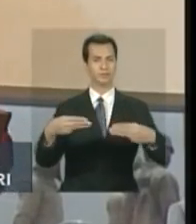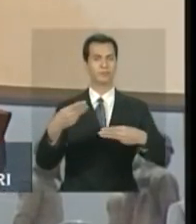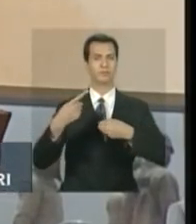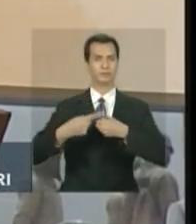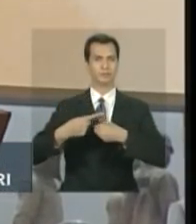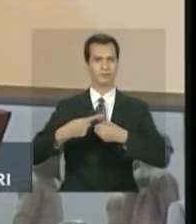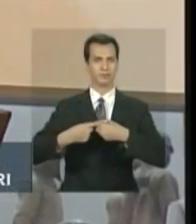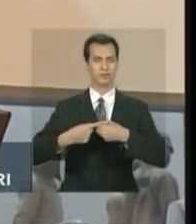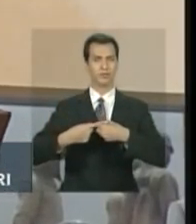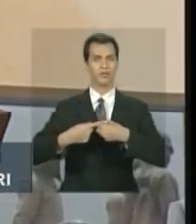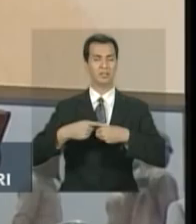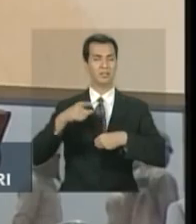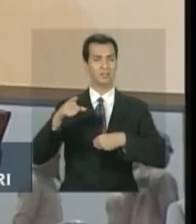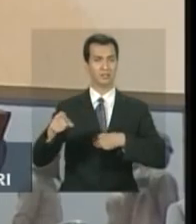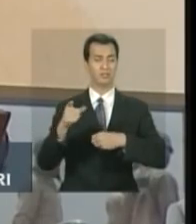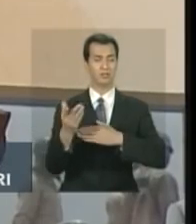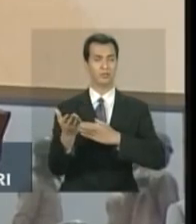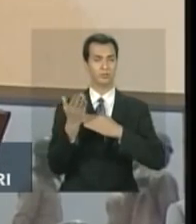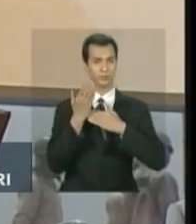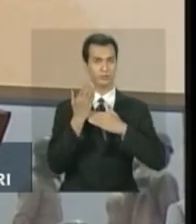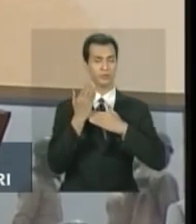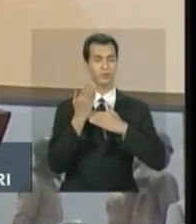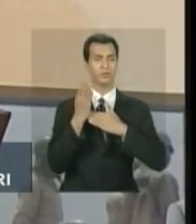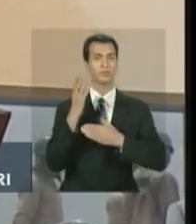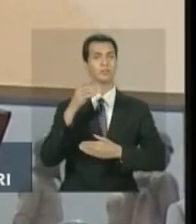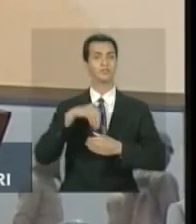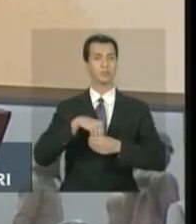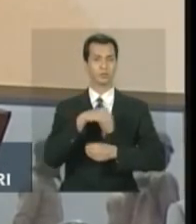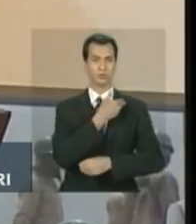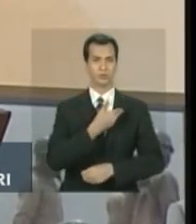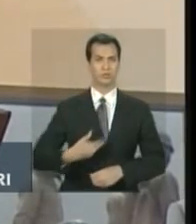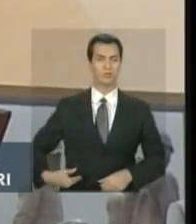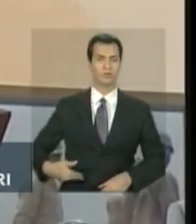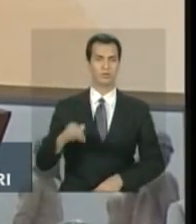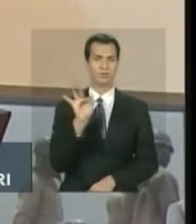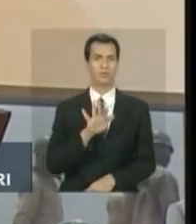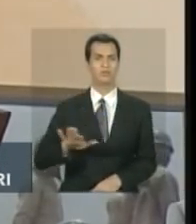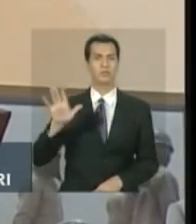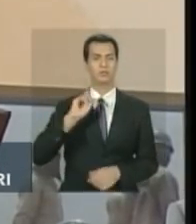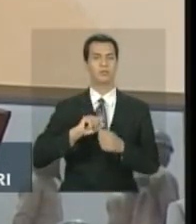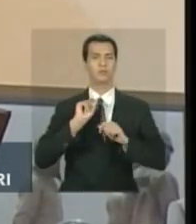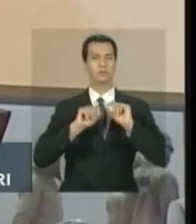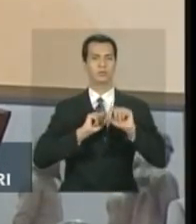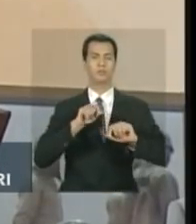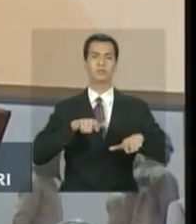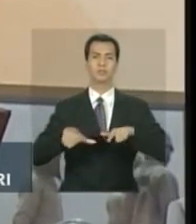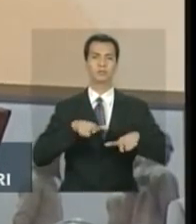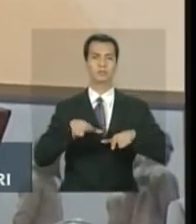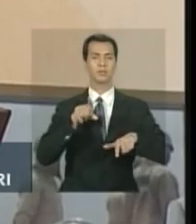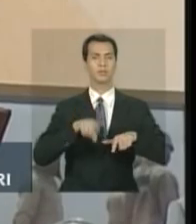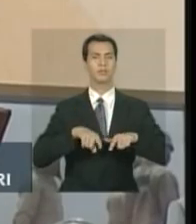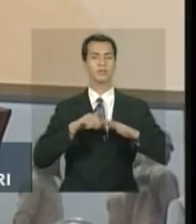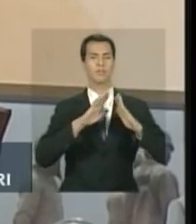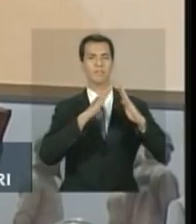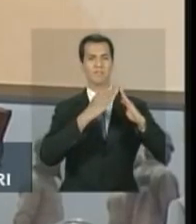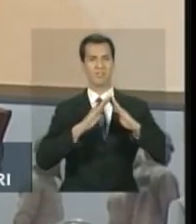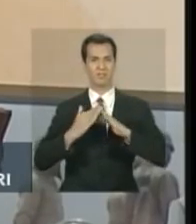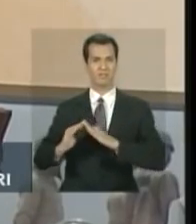sido responsável pela política de urbanização de favelas, de